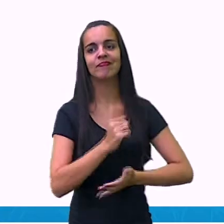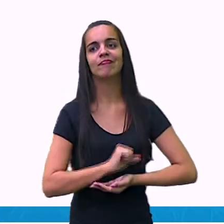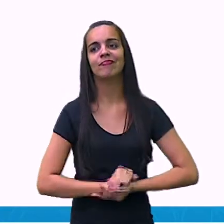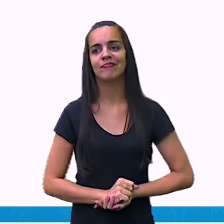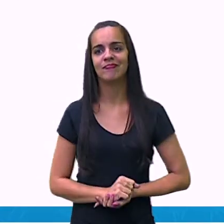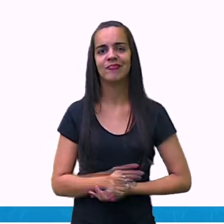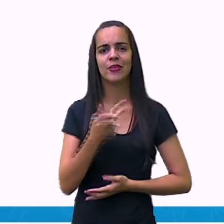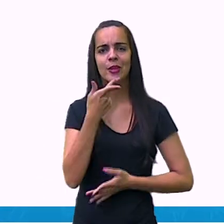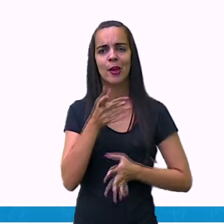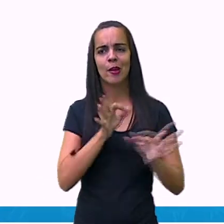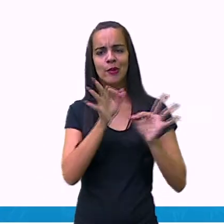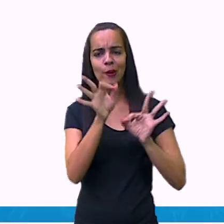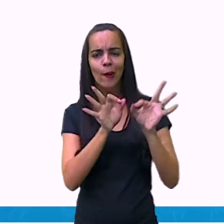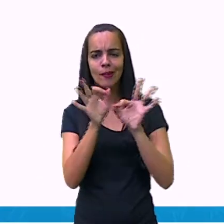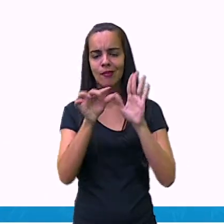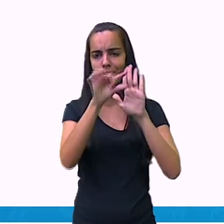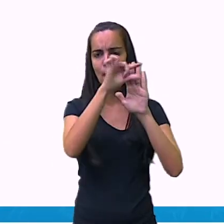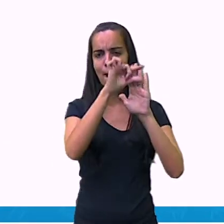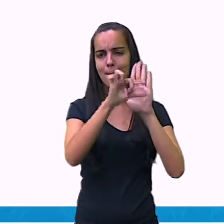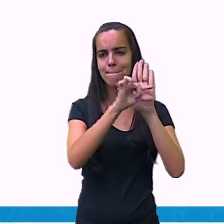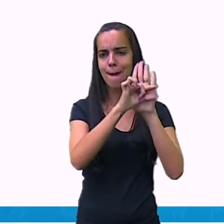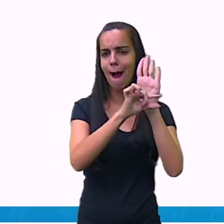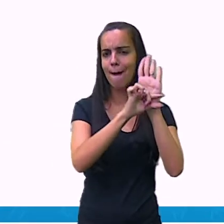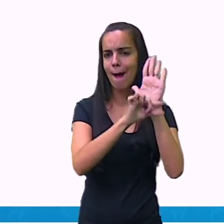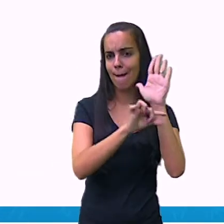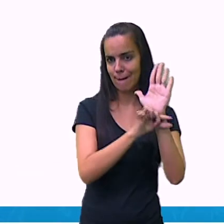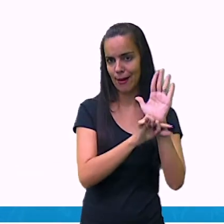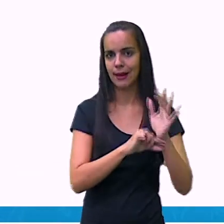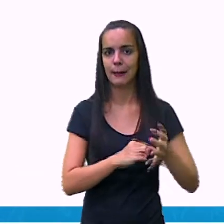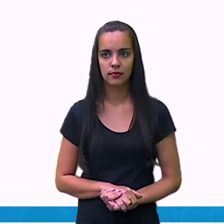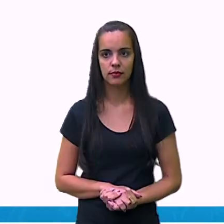ele está organizado em versos.